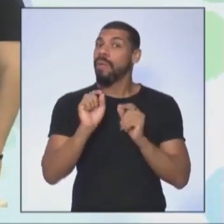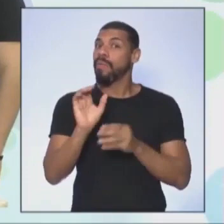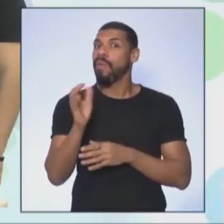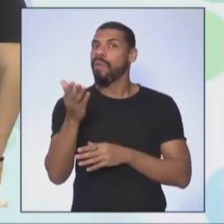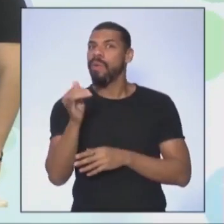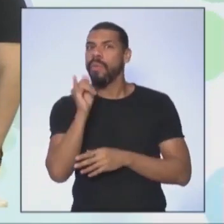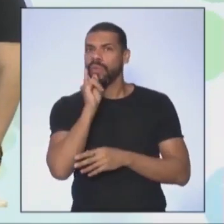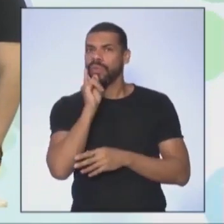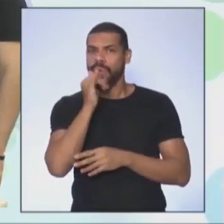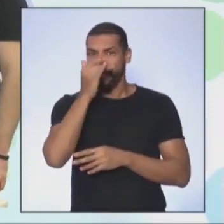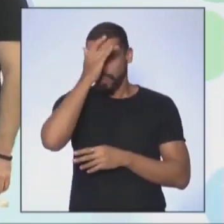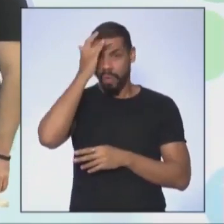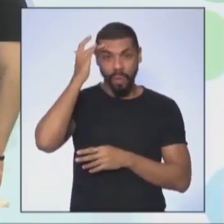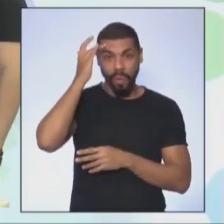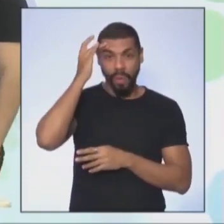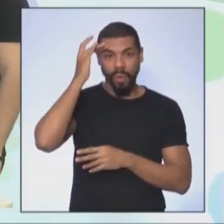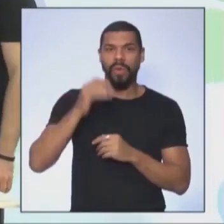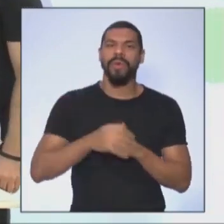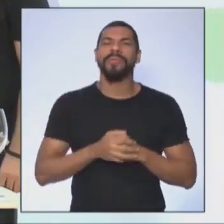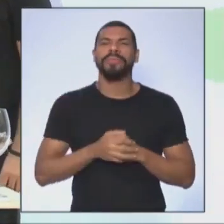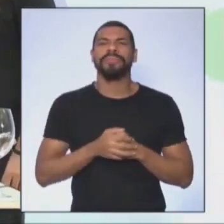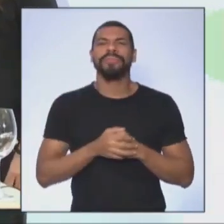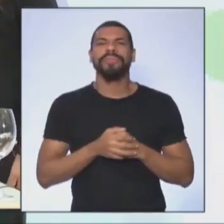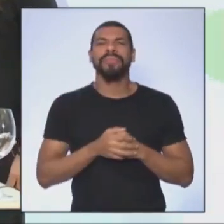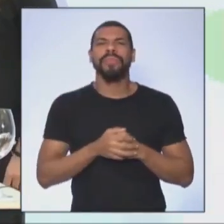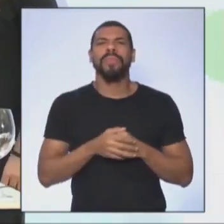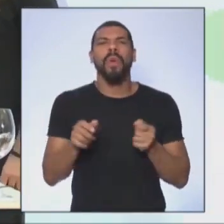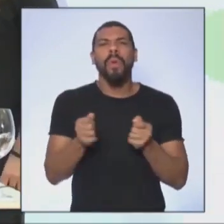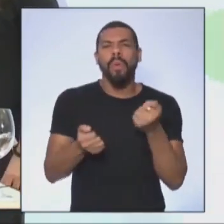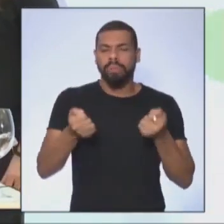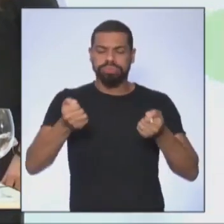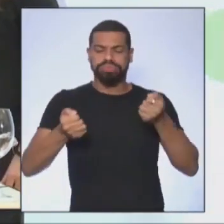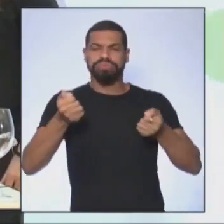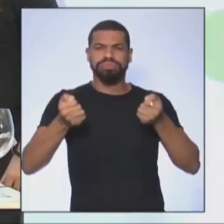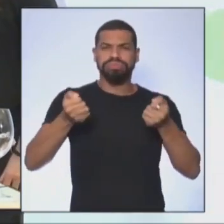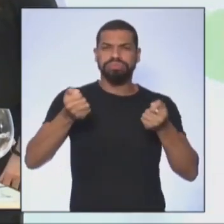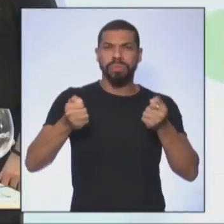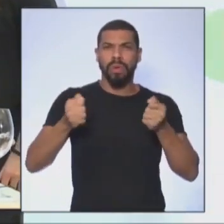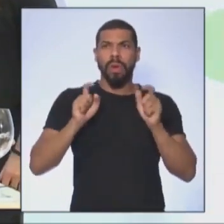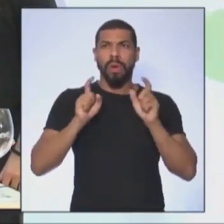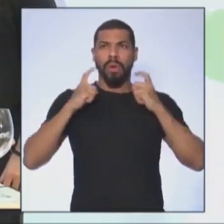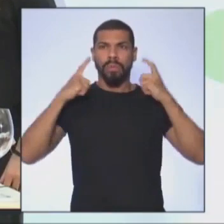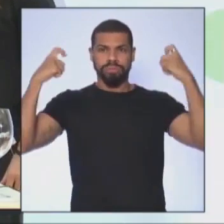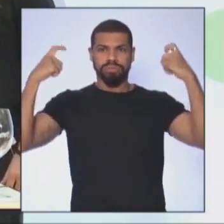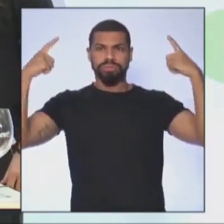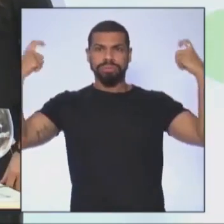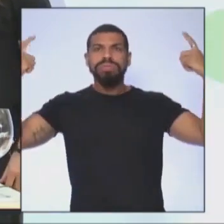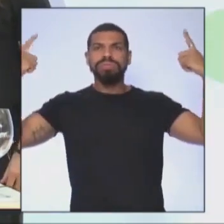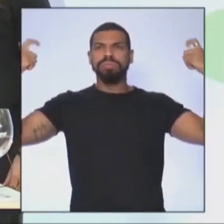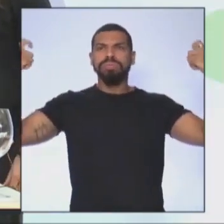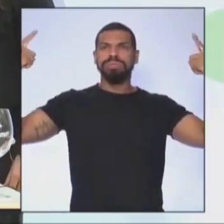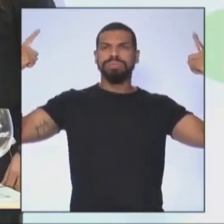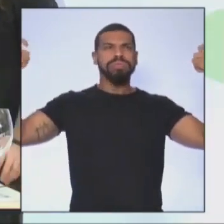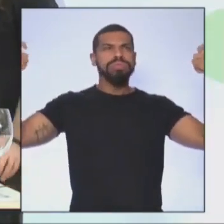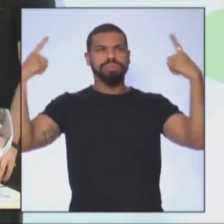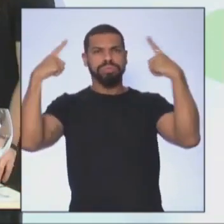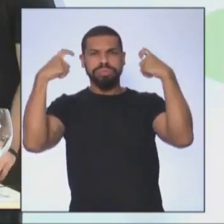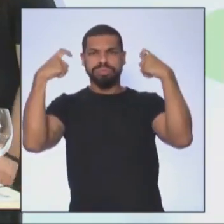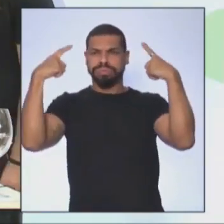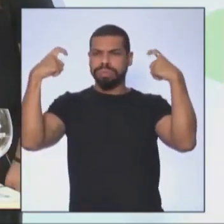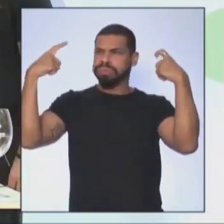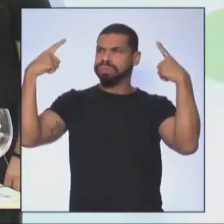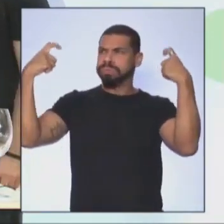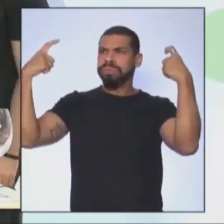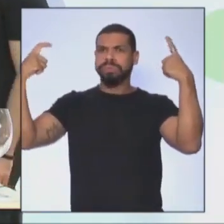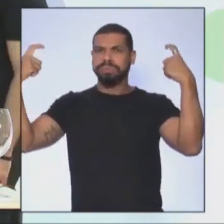passando aqui, passando perto da sua casa com um carro de som muito alto, acidente. Pum! E começou a tremer